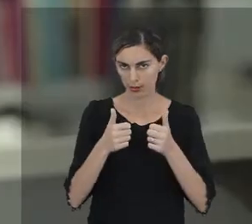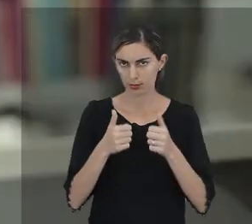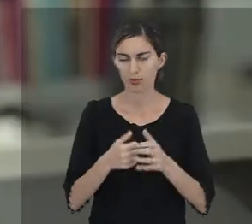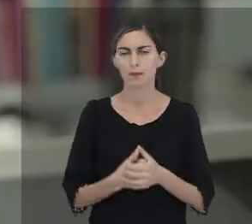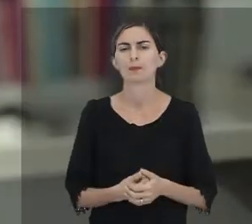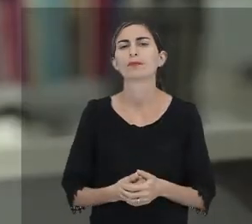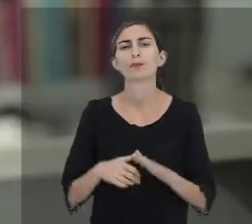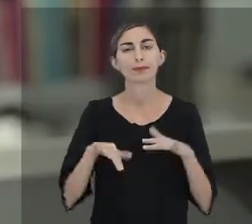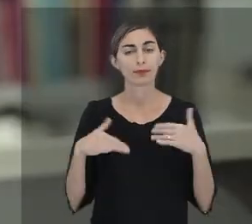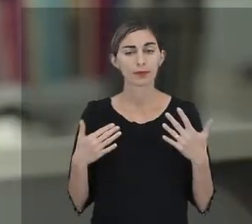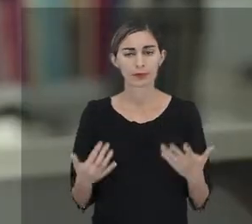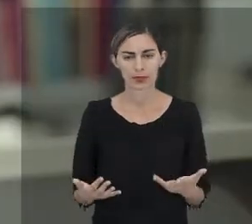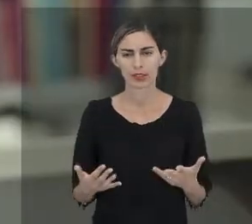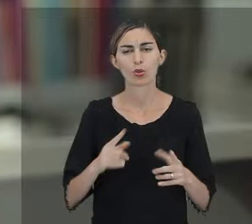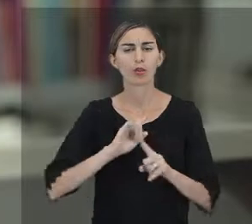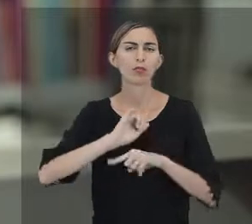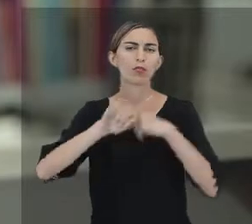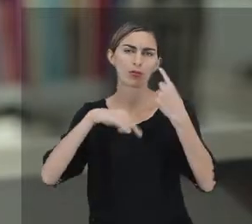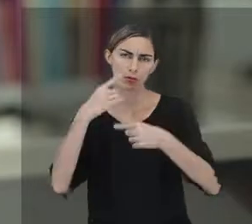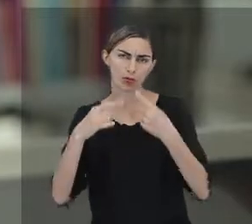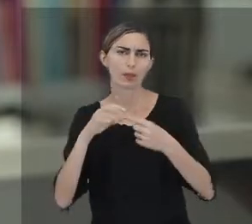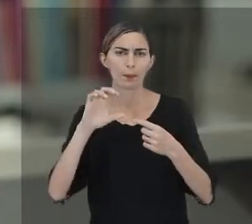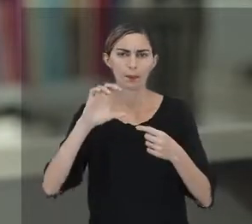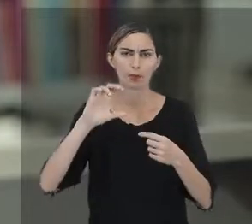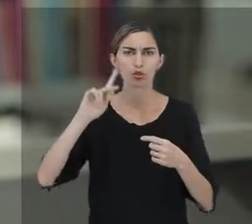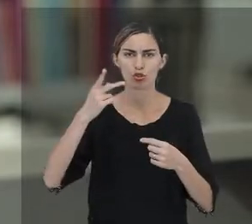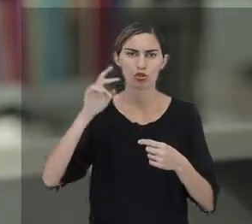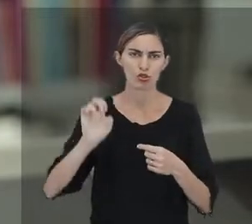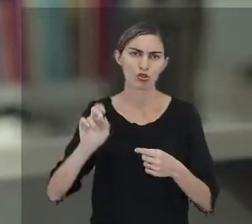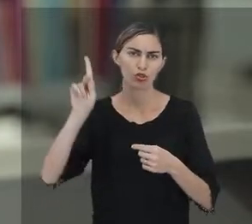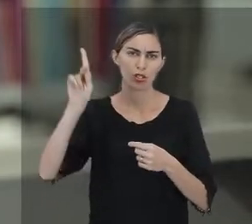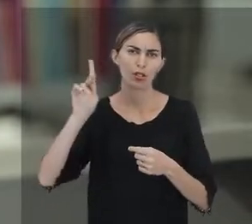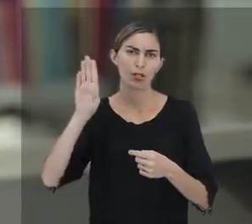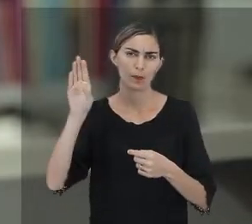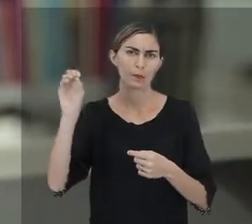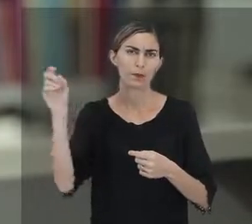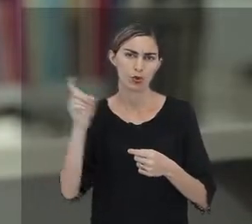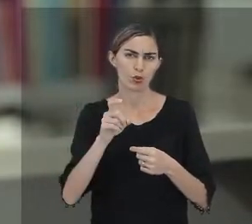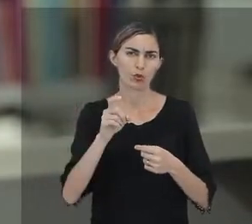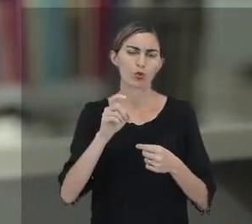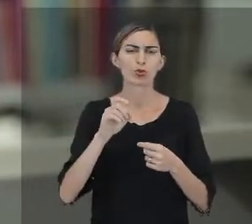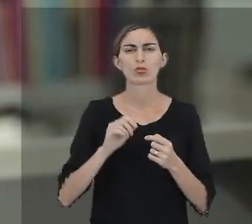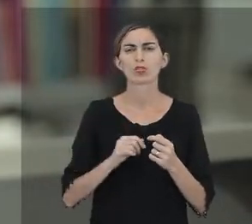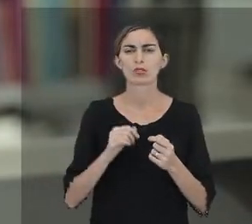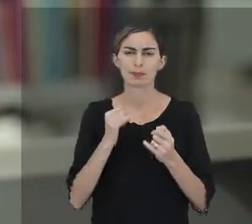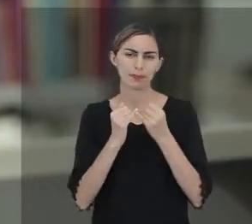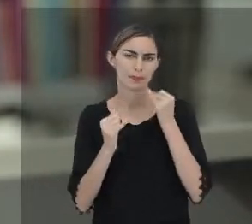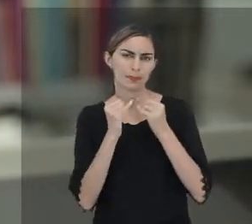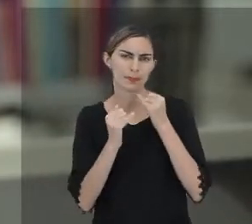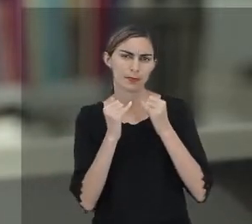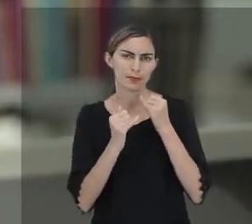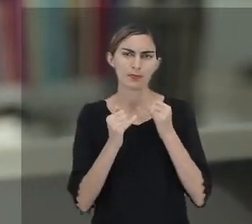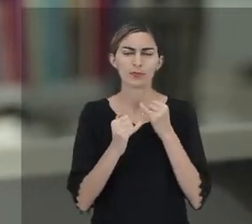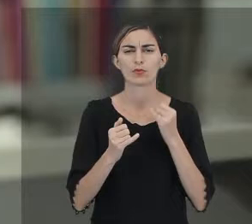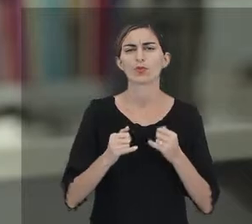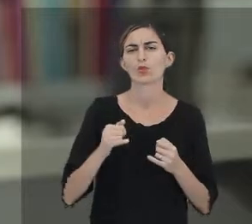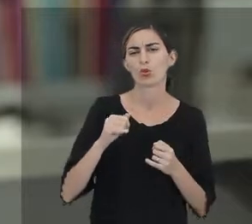Beleza? Então, depois do checkbox, agora a gente vai ver o Radio Button, que eles são parecidos. Contudo,